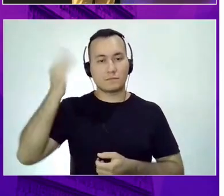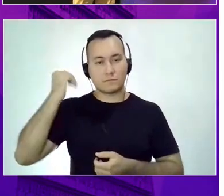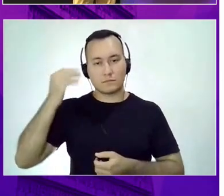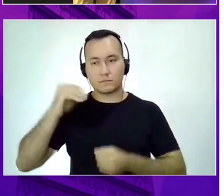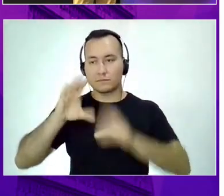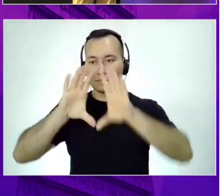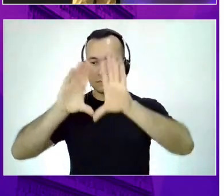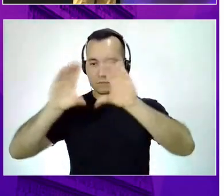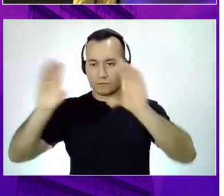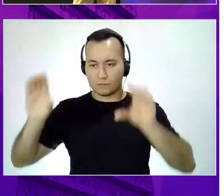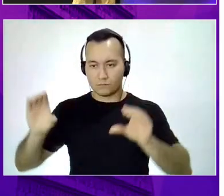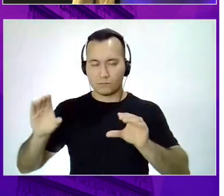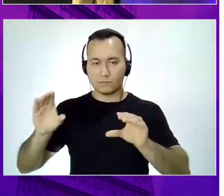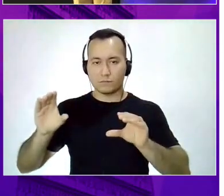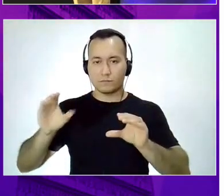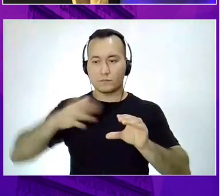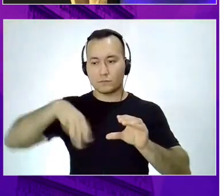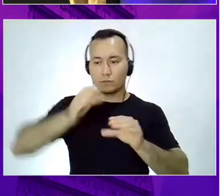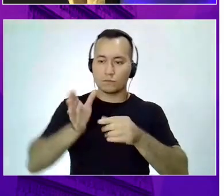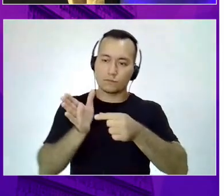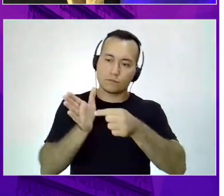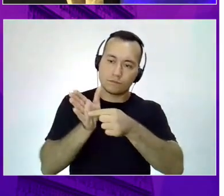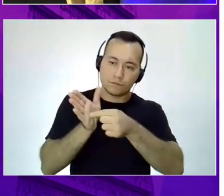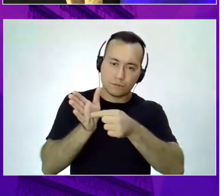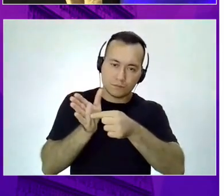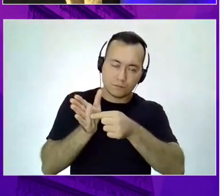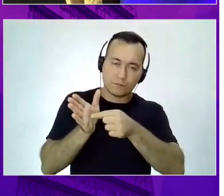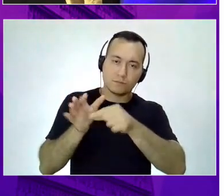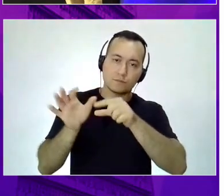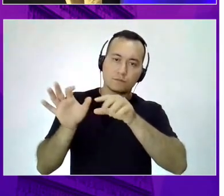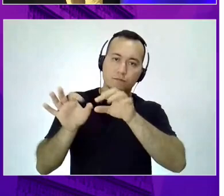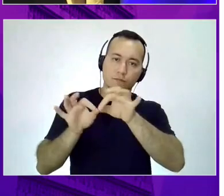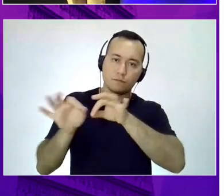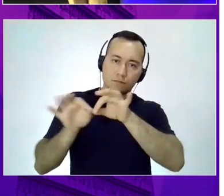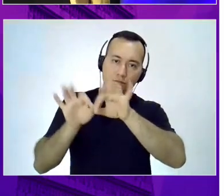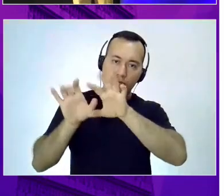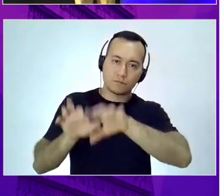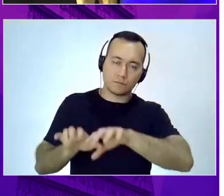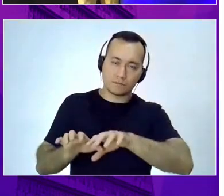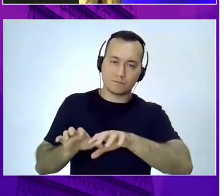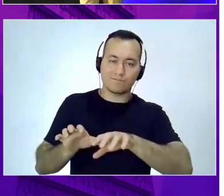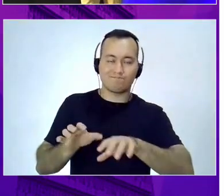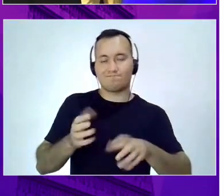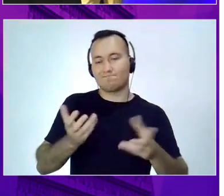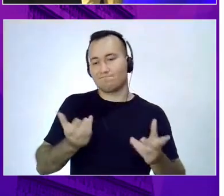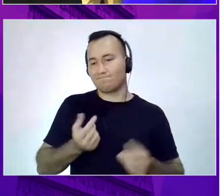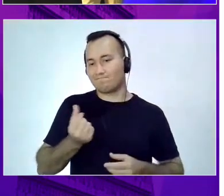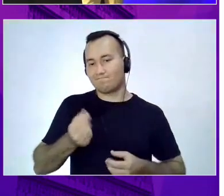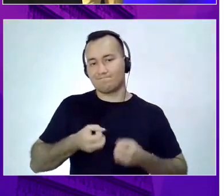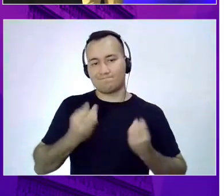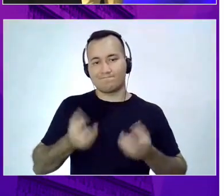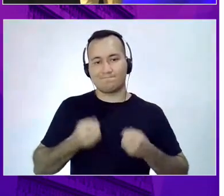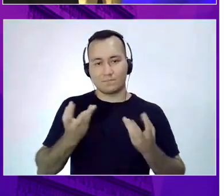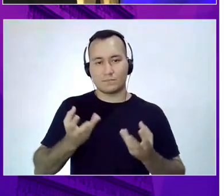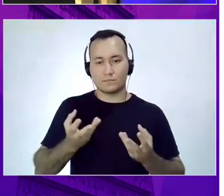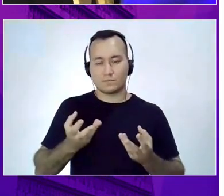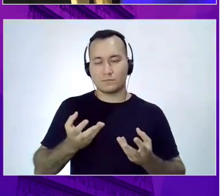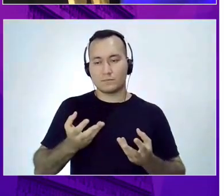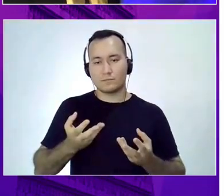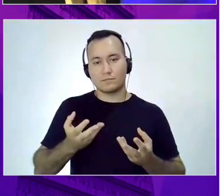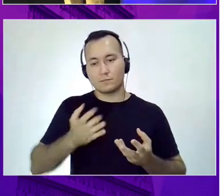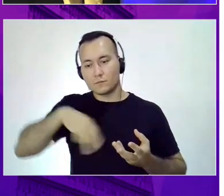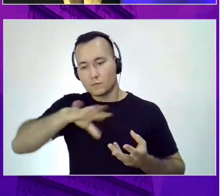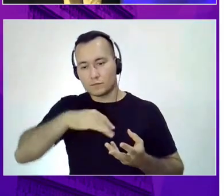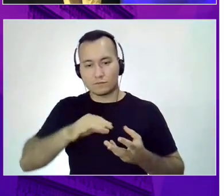Safe2Pay. E o custo é um pilar que a gente leva até hoje no Safe2Pay para conseguir priorizar as dívidas técnicas, né? Então, é um bom